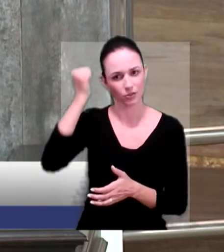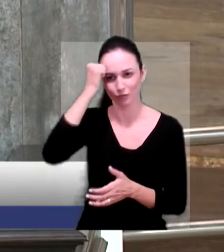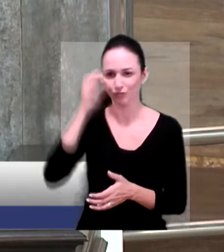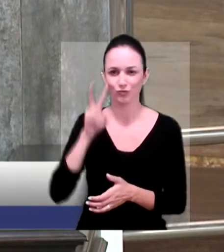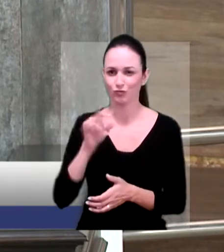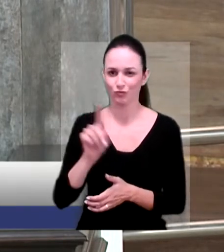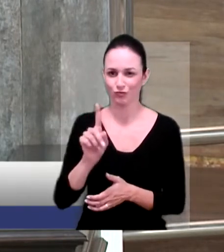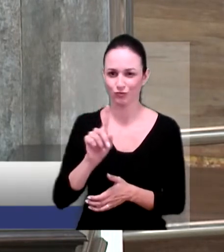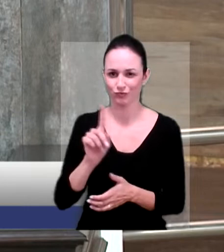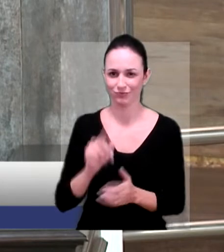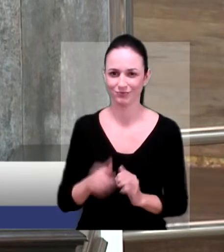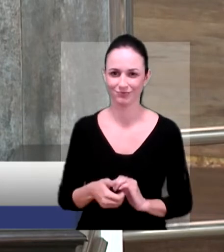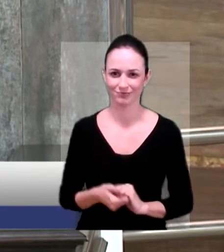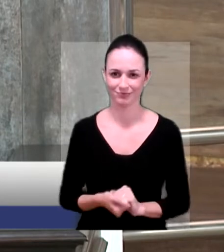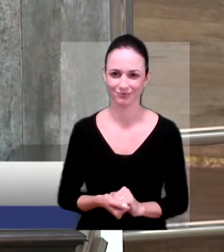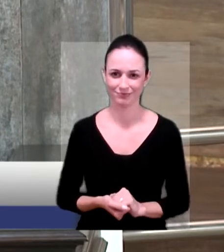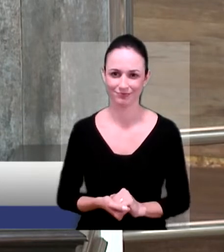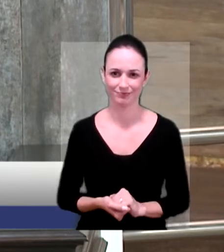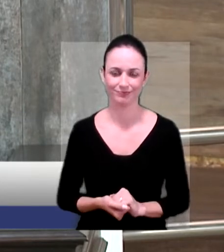senhor presidente,